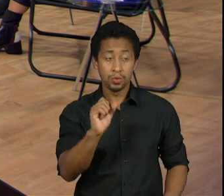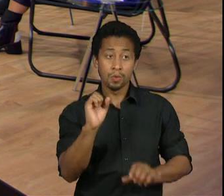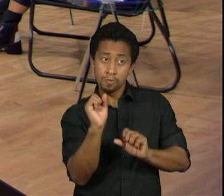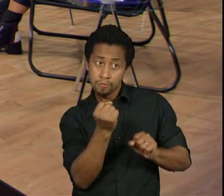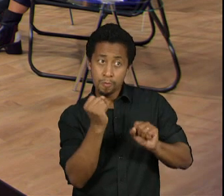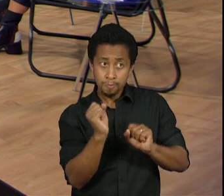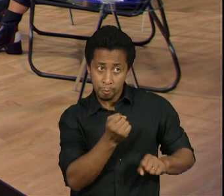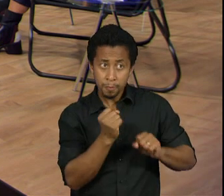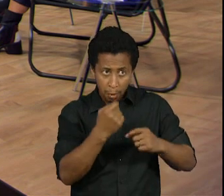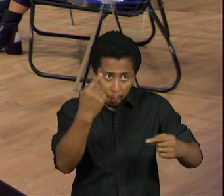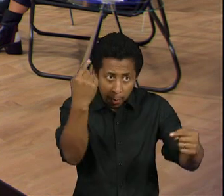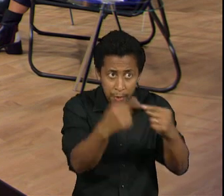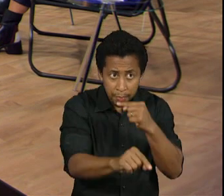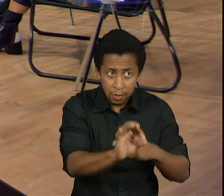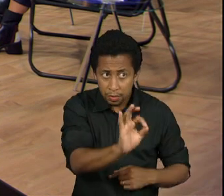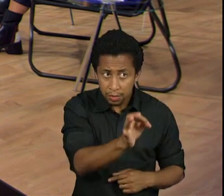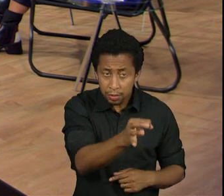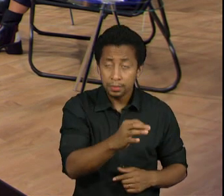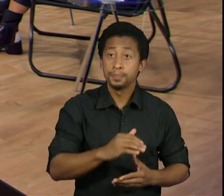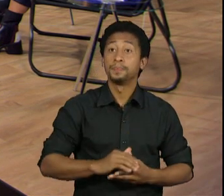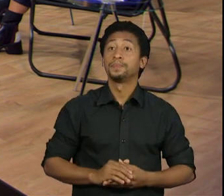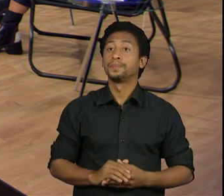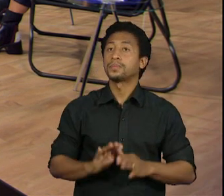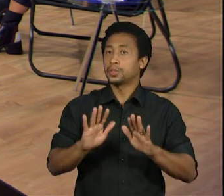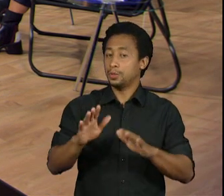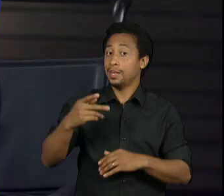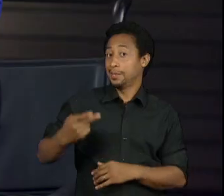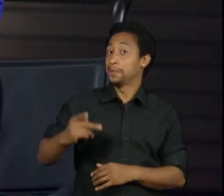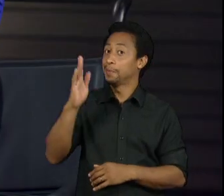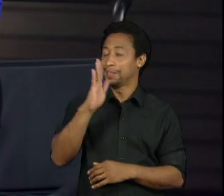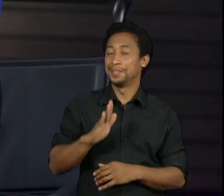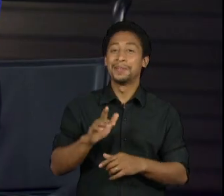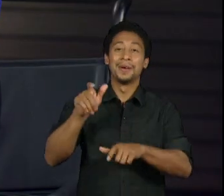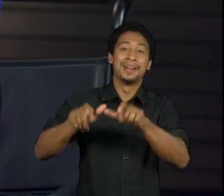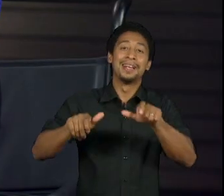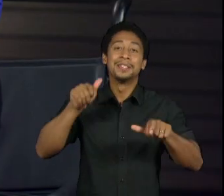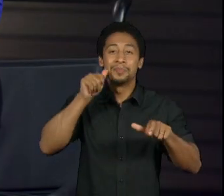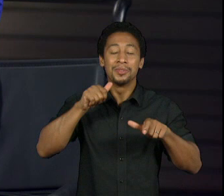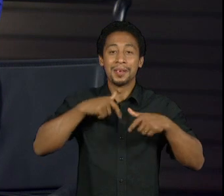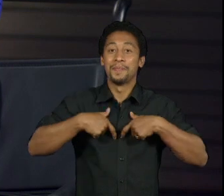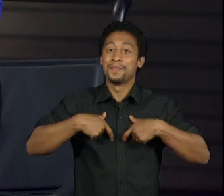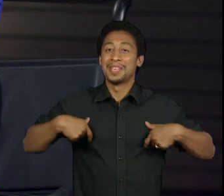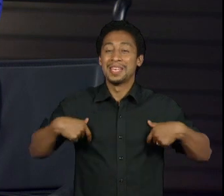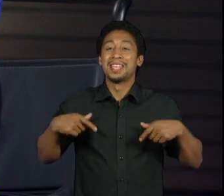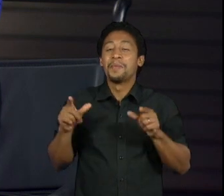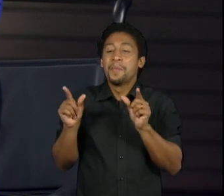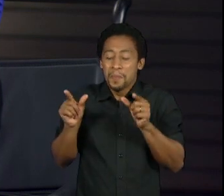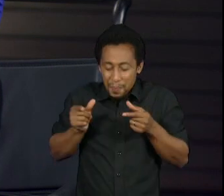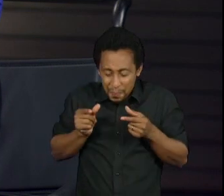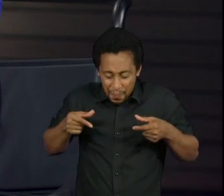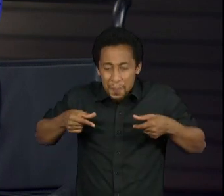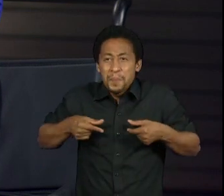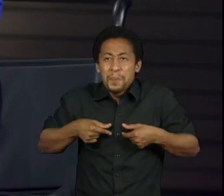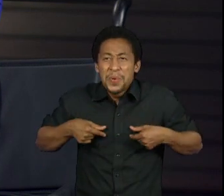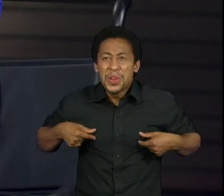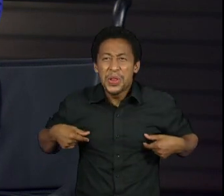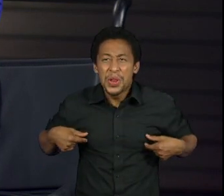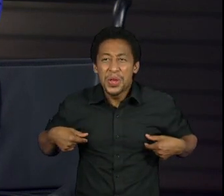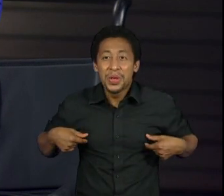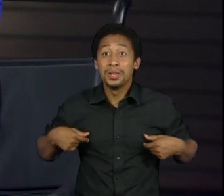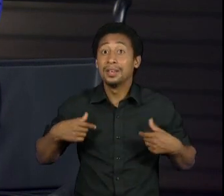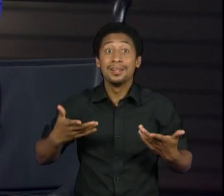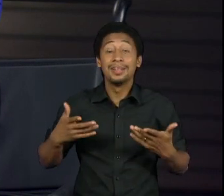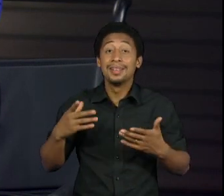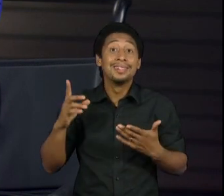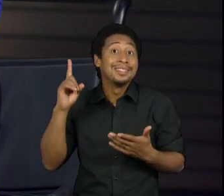e o brasileiro, a brasileira que usa biquínis tão pequenininhos, outra convenção, outra questão cultural, jamais usa topless,